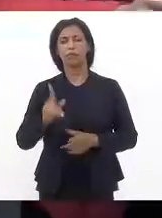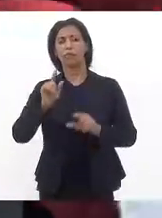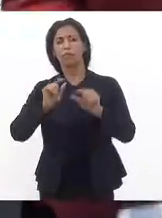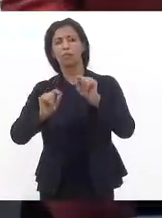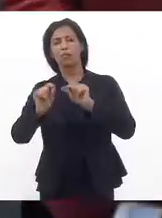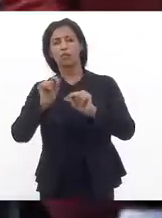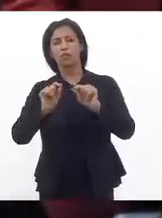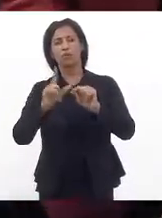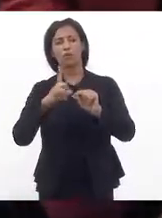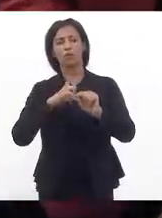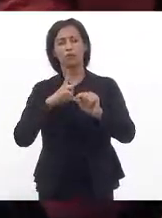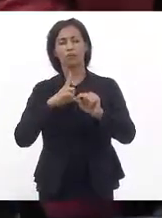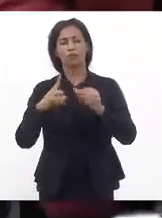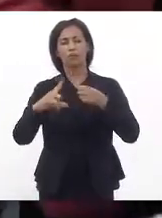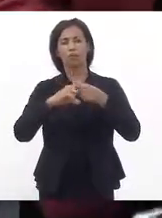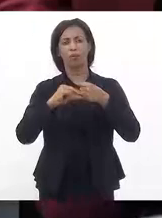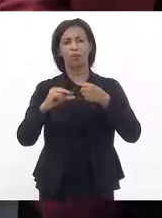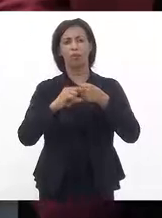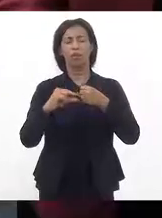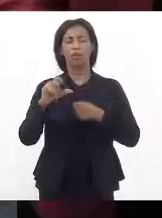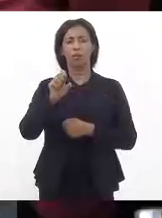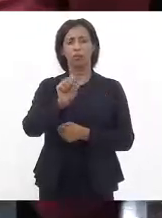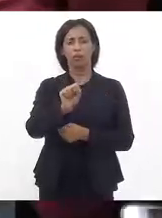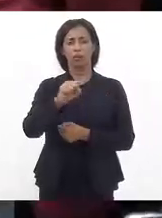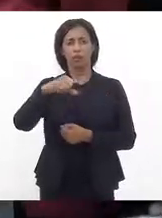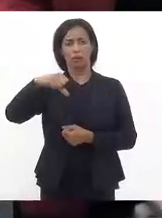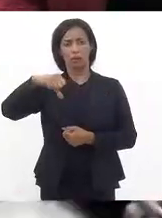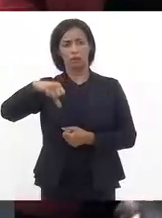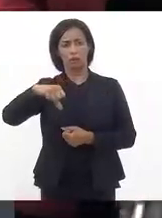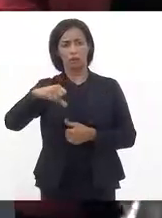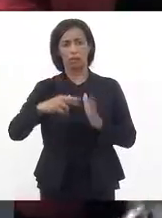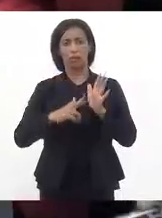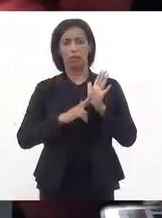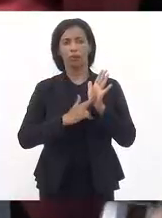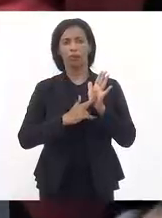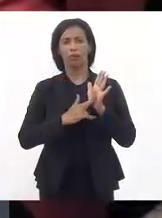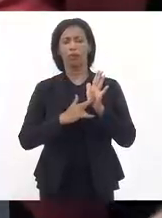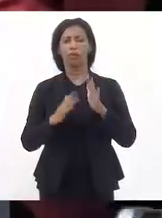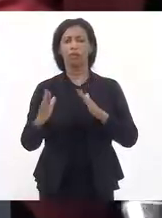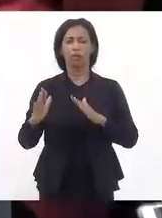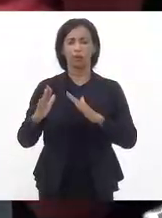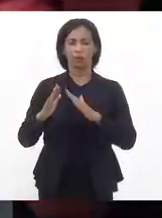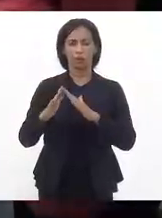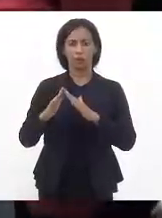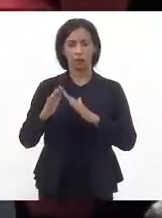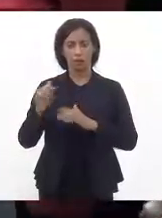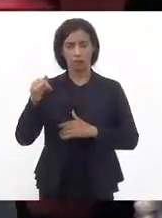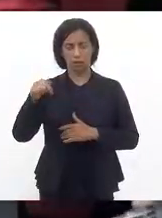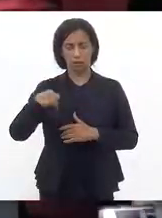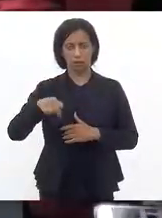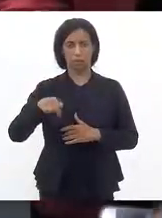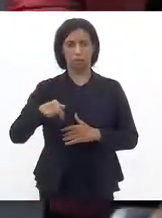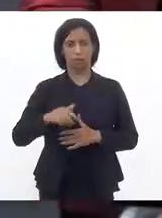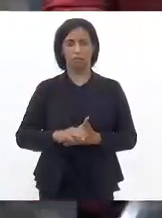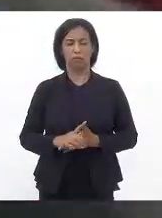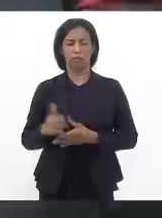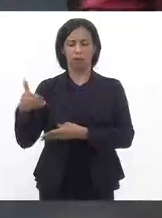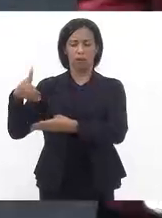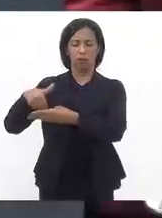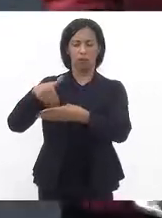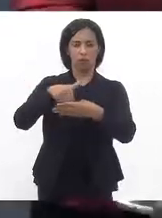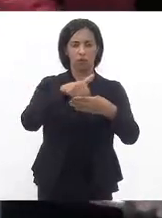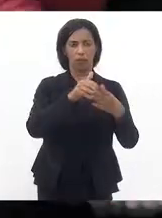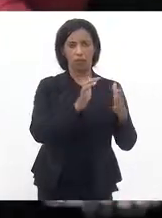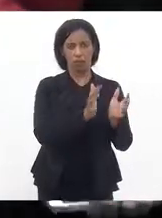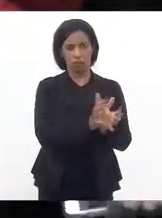do que dispõe o artigo 89 do regimento interno da casa que nesta votação